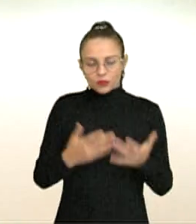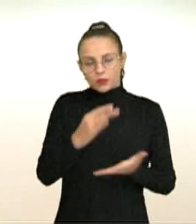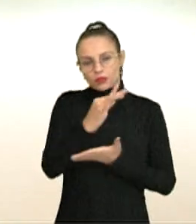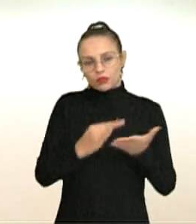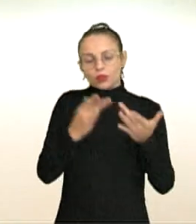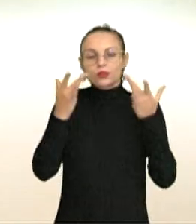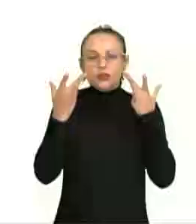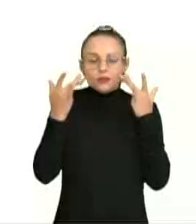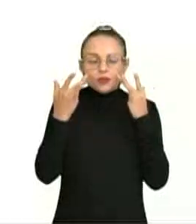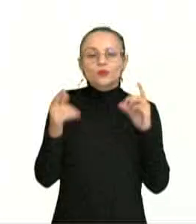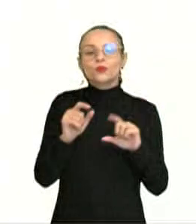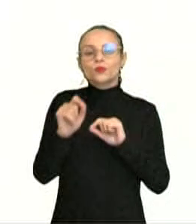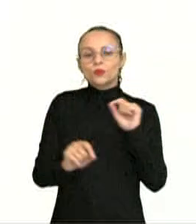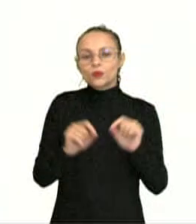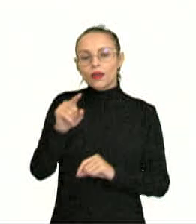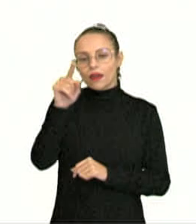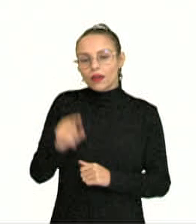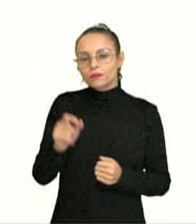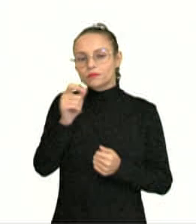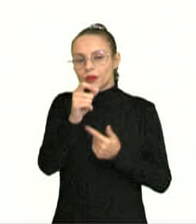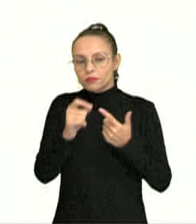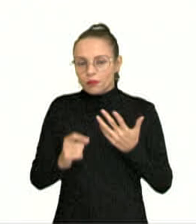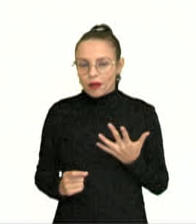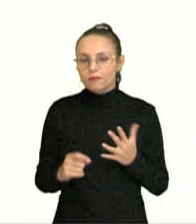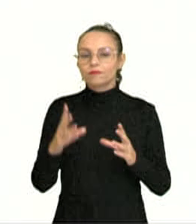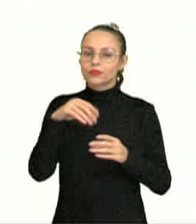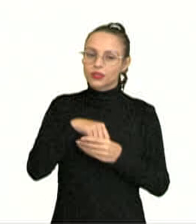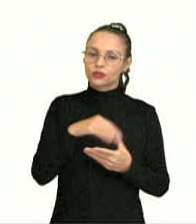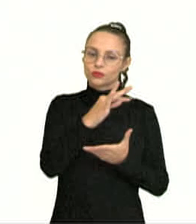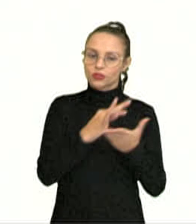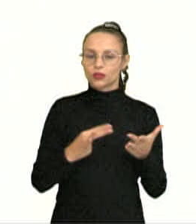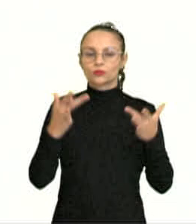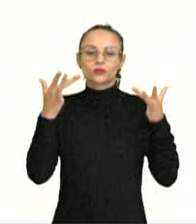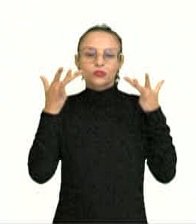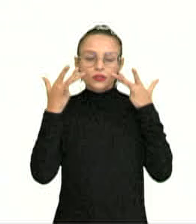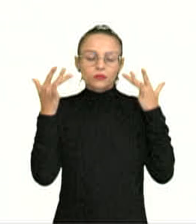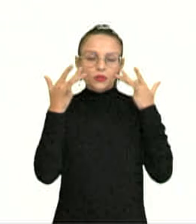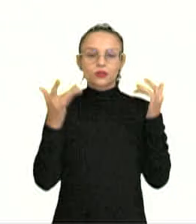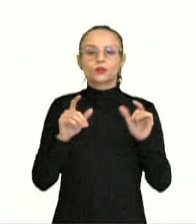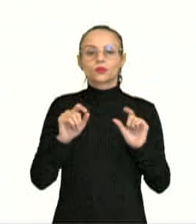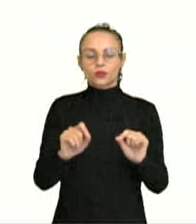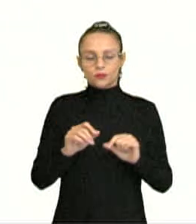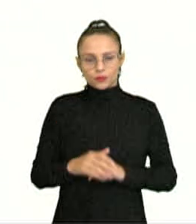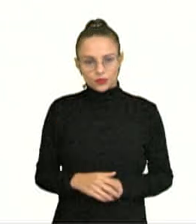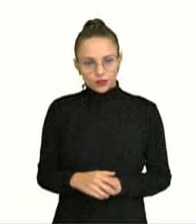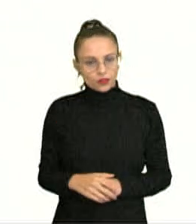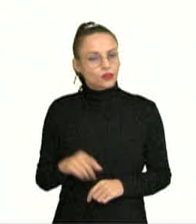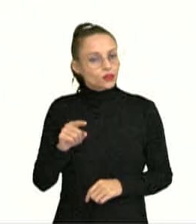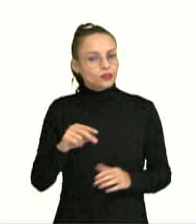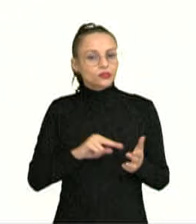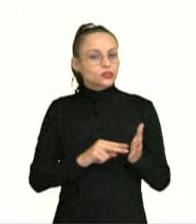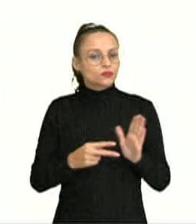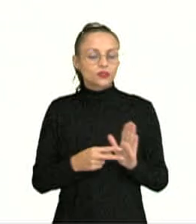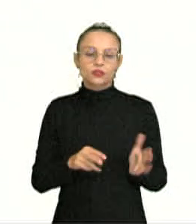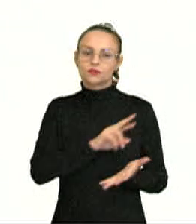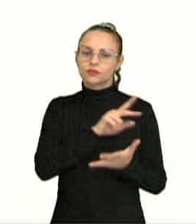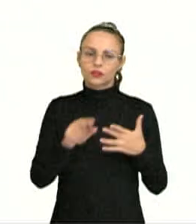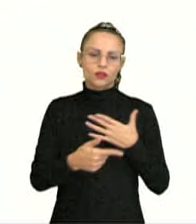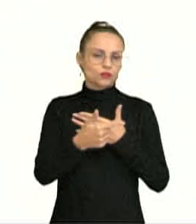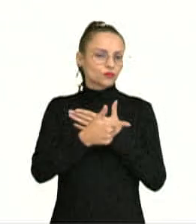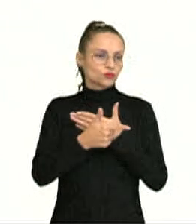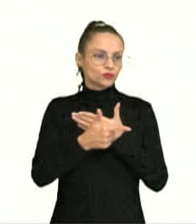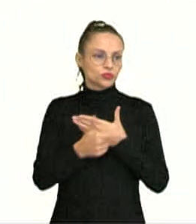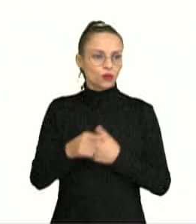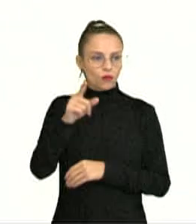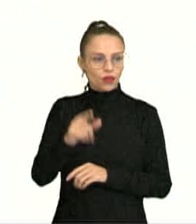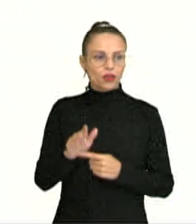texto, que é o quê? Um dos elementos constitutivos do gênero dramático. Essa rubrica desempenha várias funções.